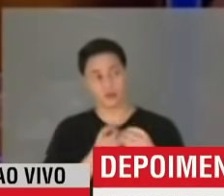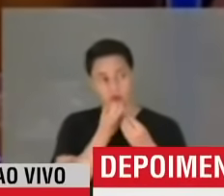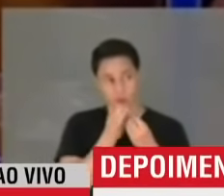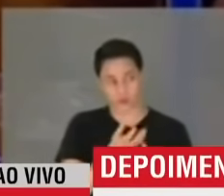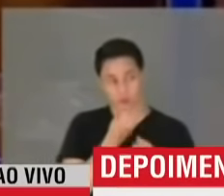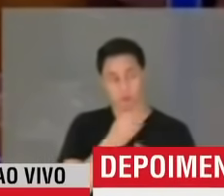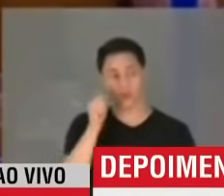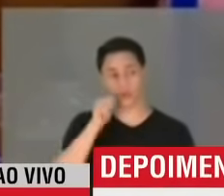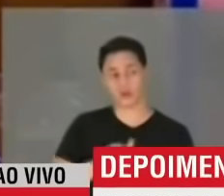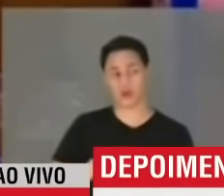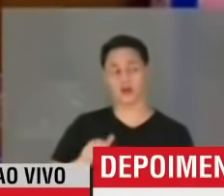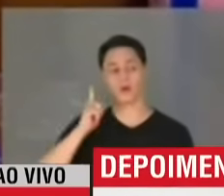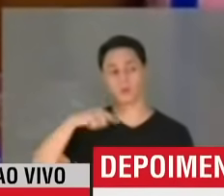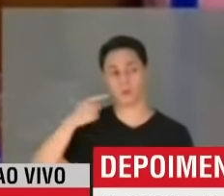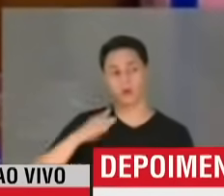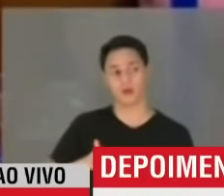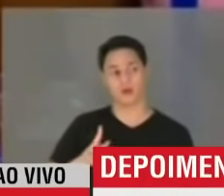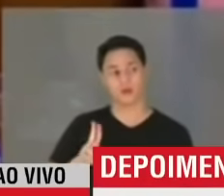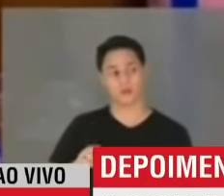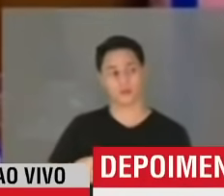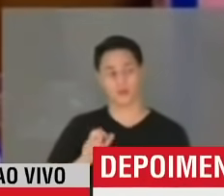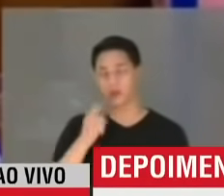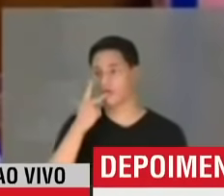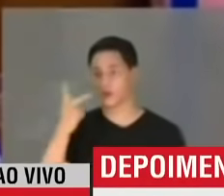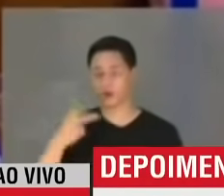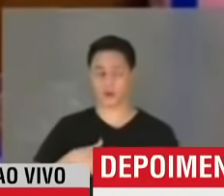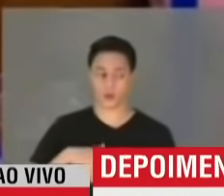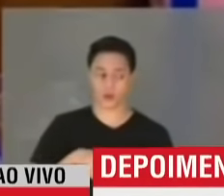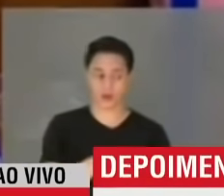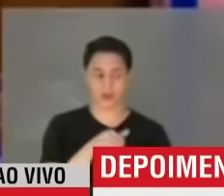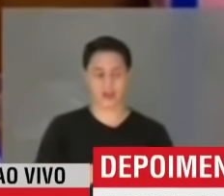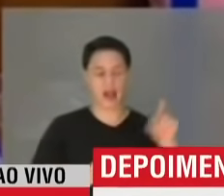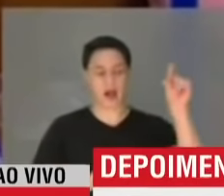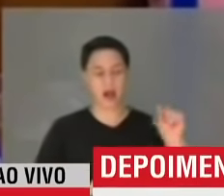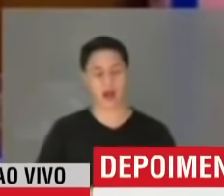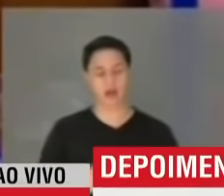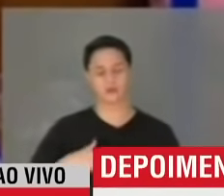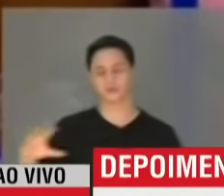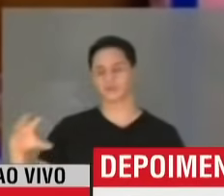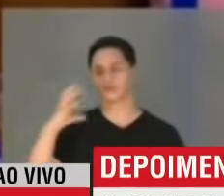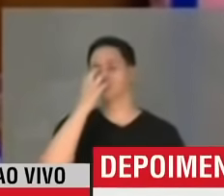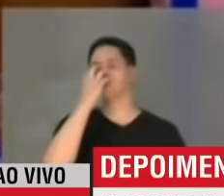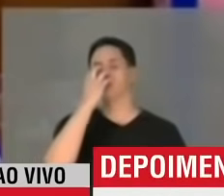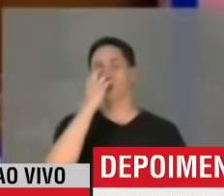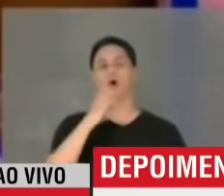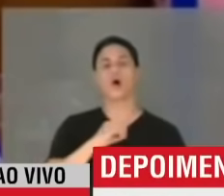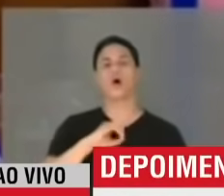relatou situações de orientação expressa por redução de oxigênio para pacientes internados em